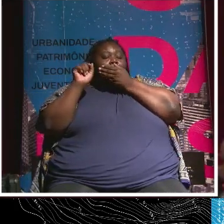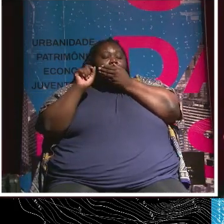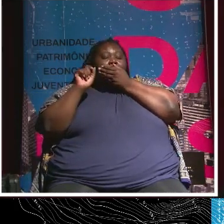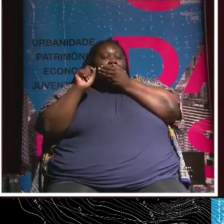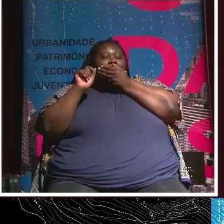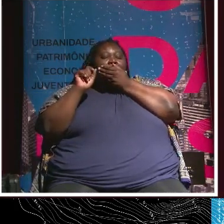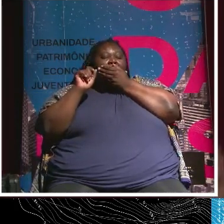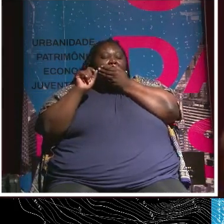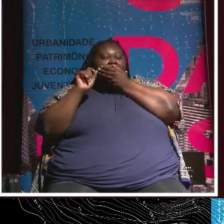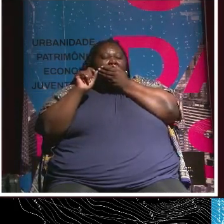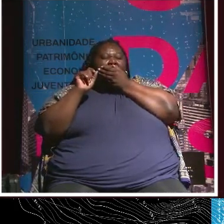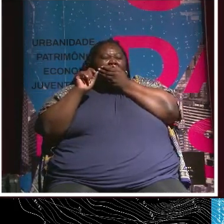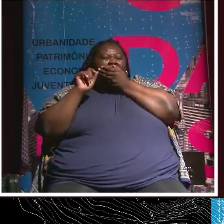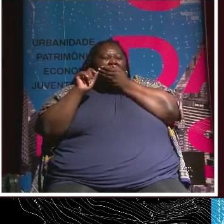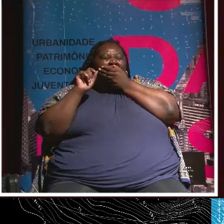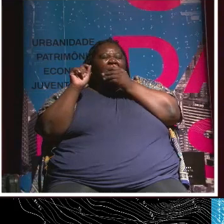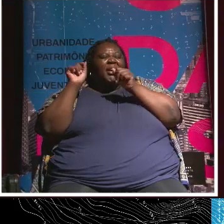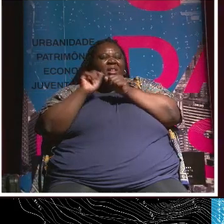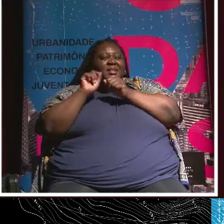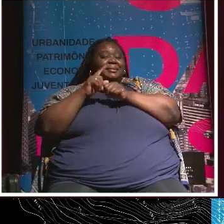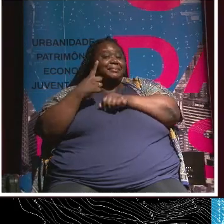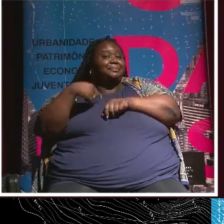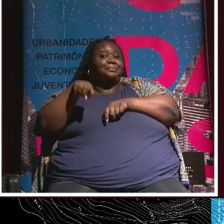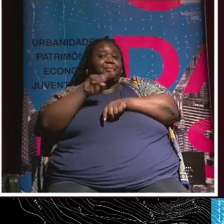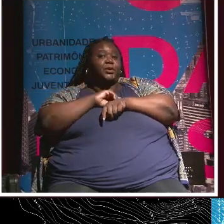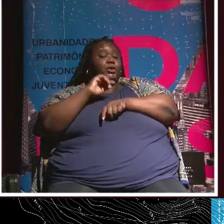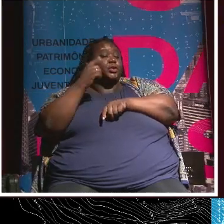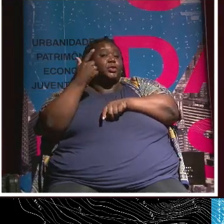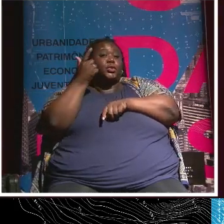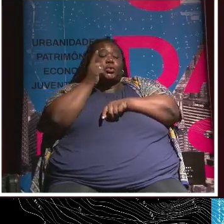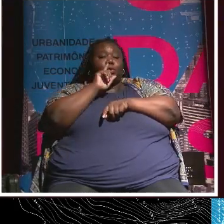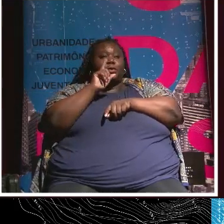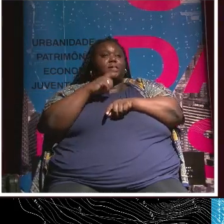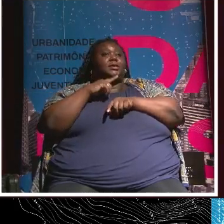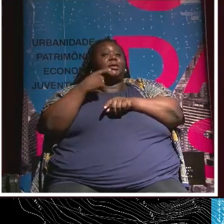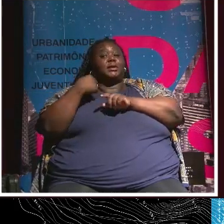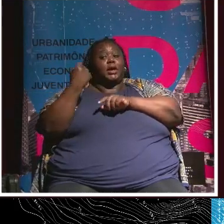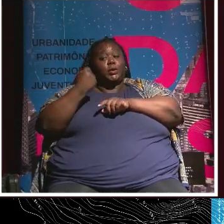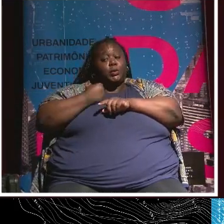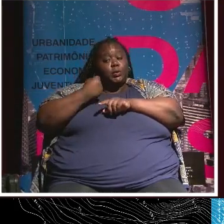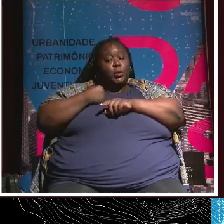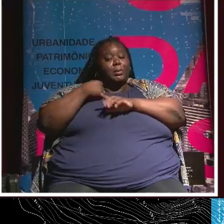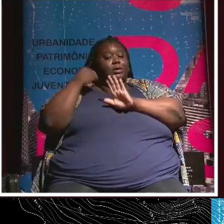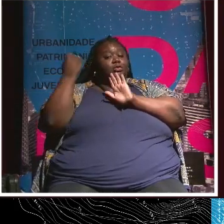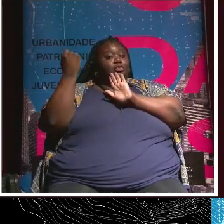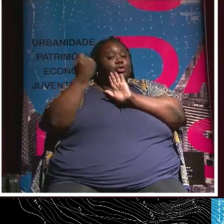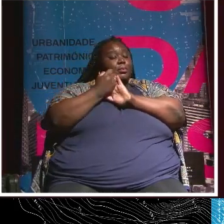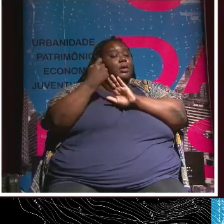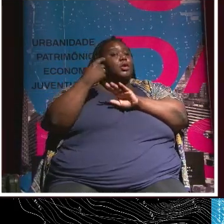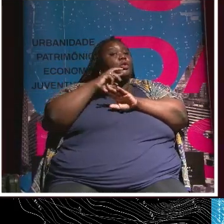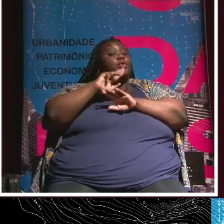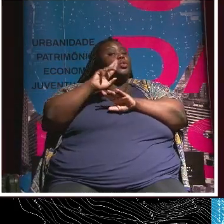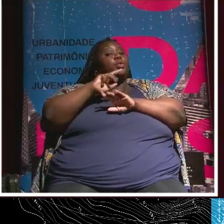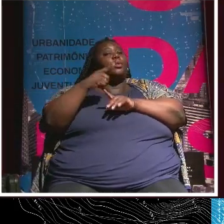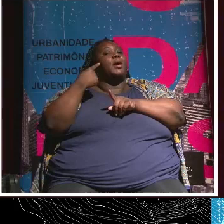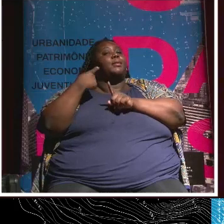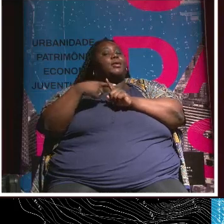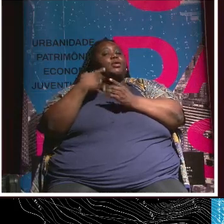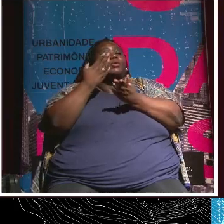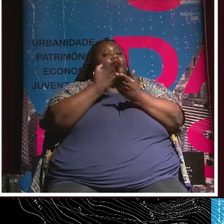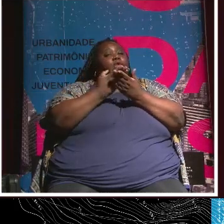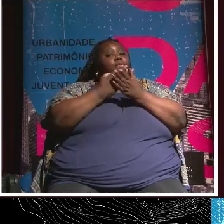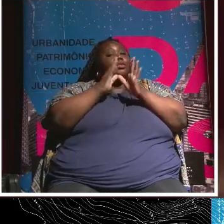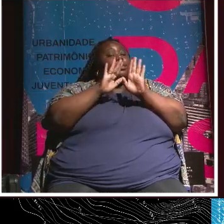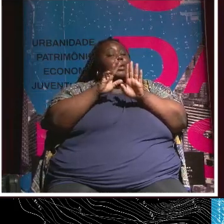da política pública. A gente não consegue ter indicadores de impacto, não é só porque a gente não tem mapa, mas é porque a gente